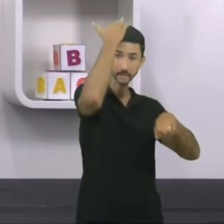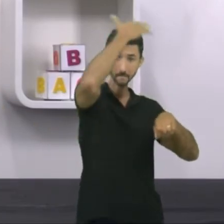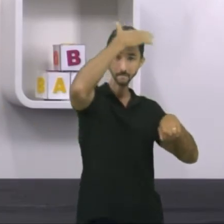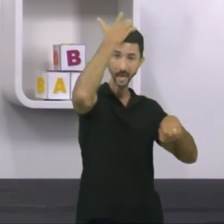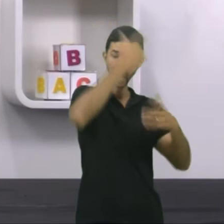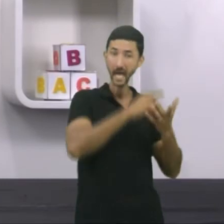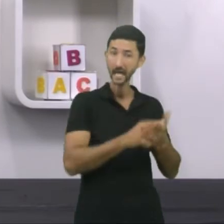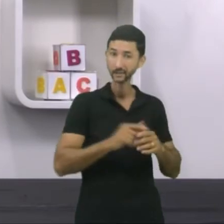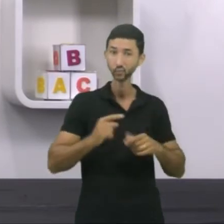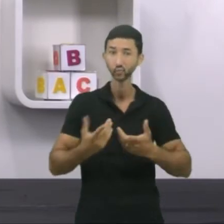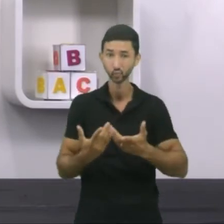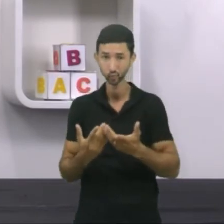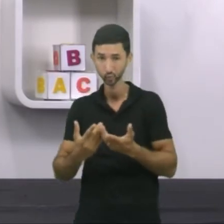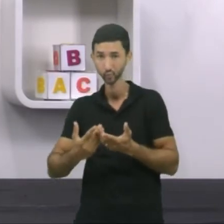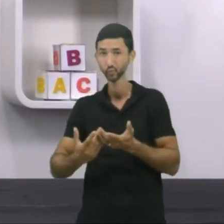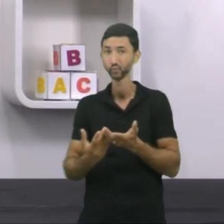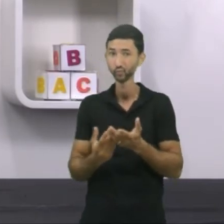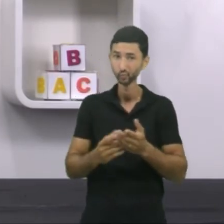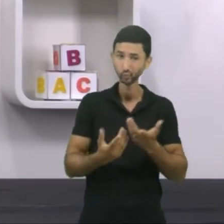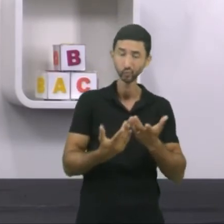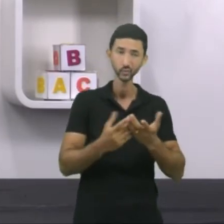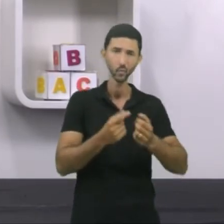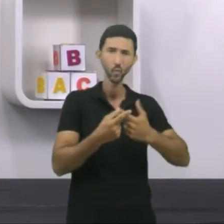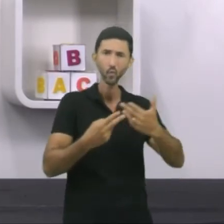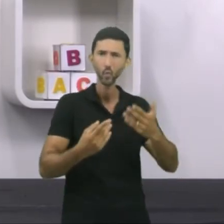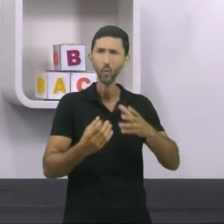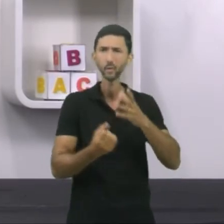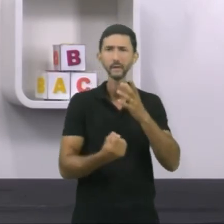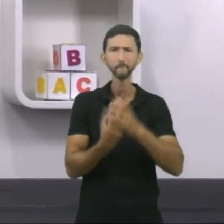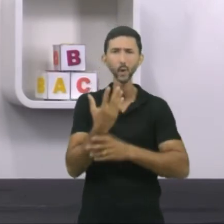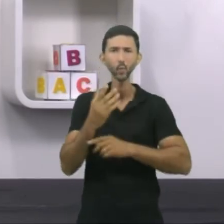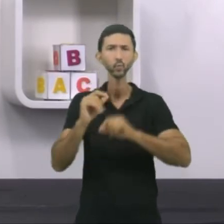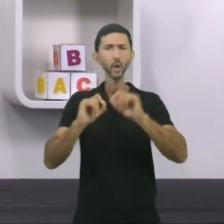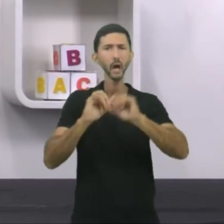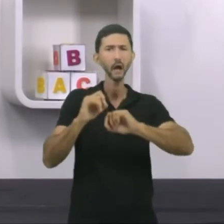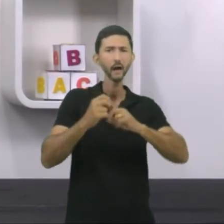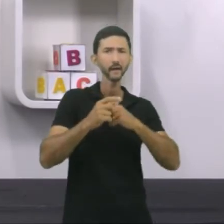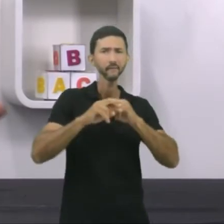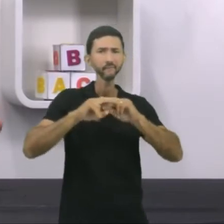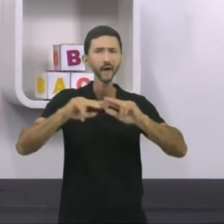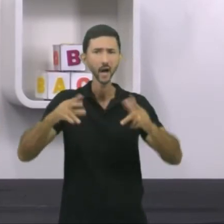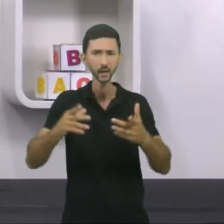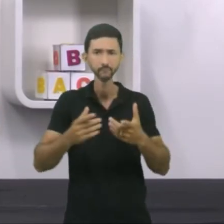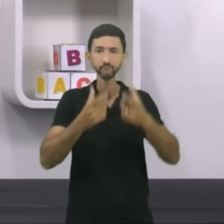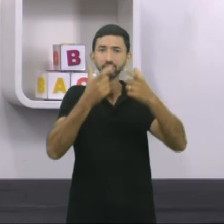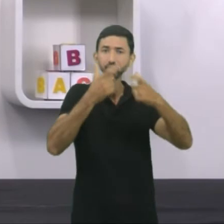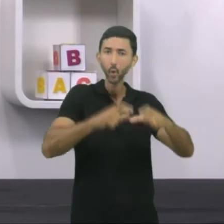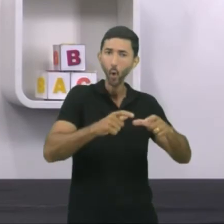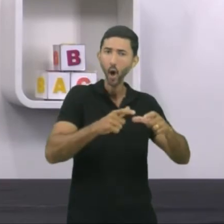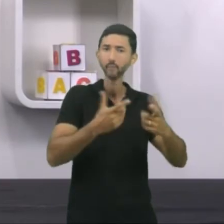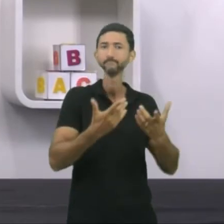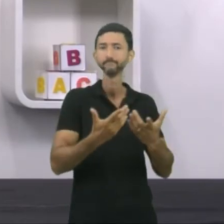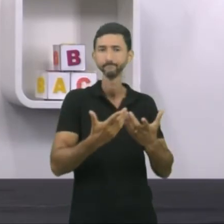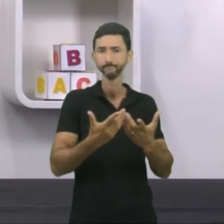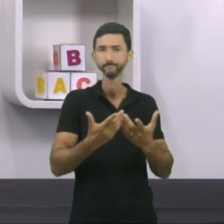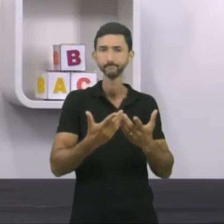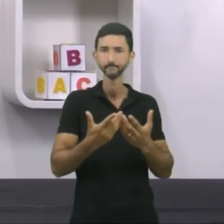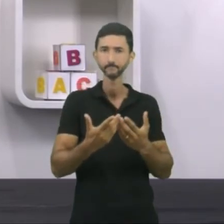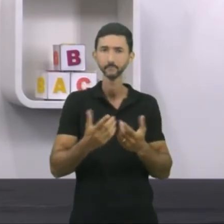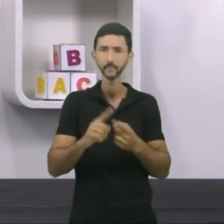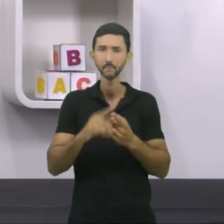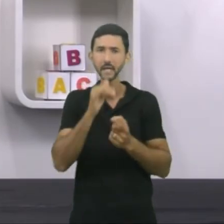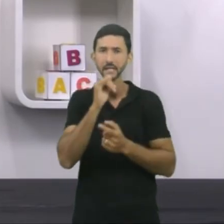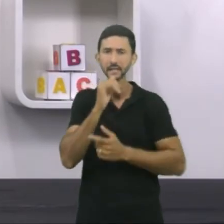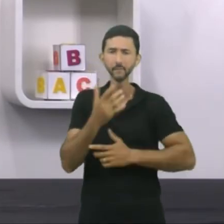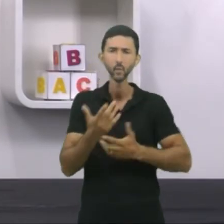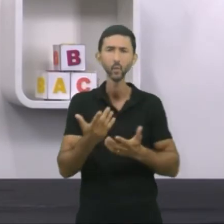seja, vantagens produtivas, competitivas e locais. Então, o